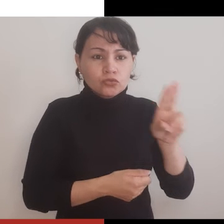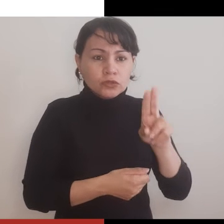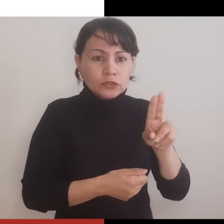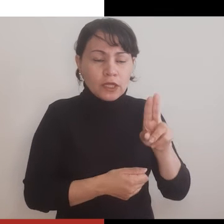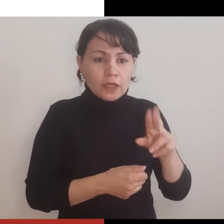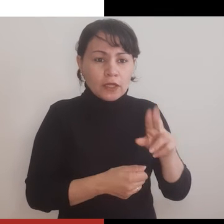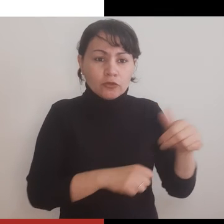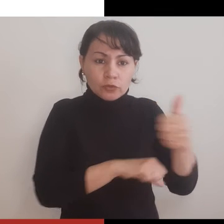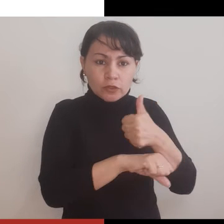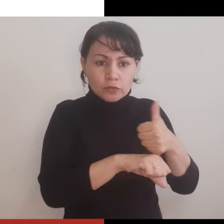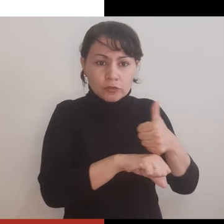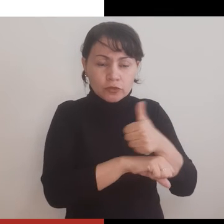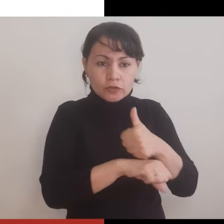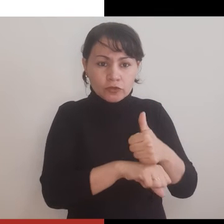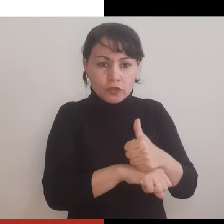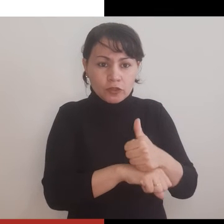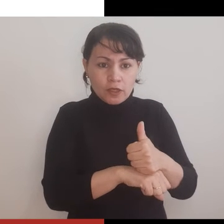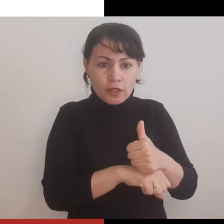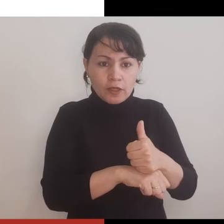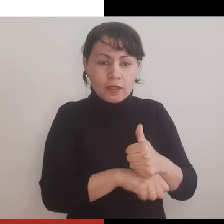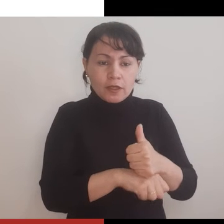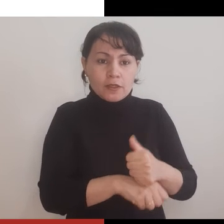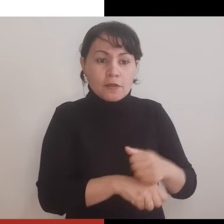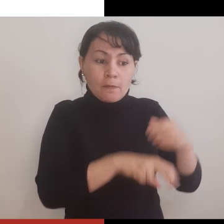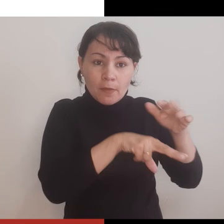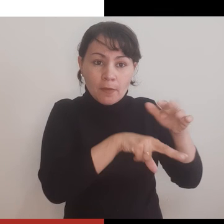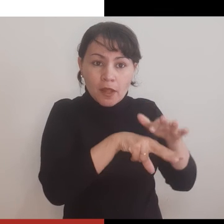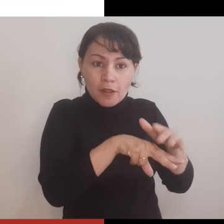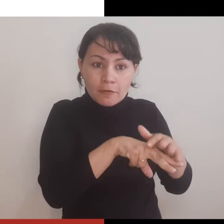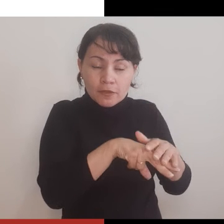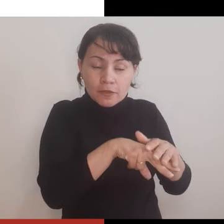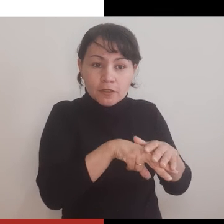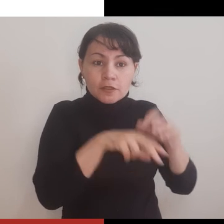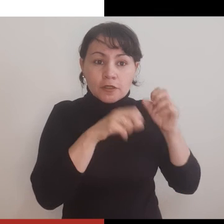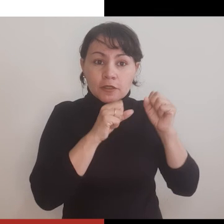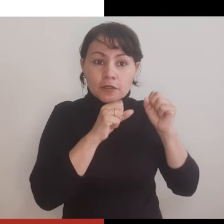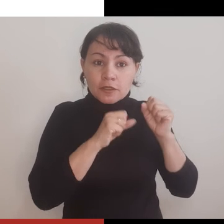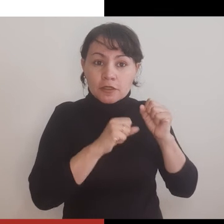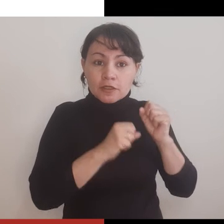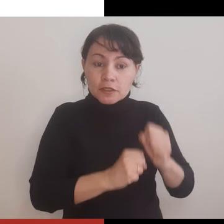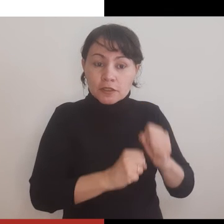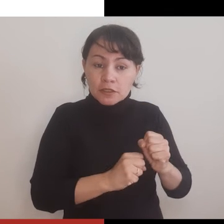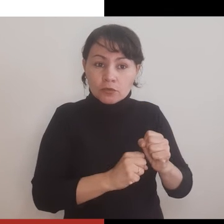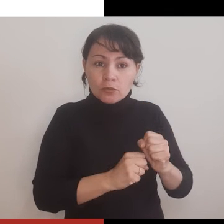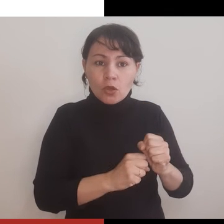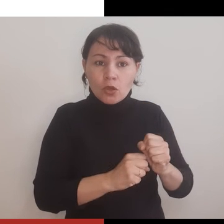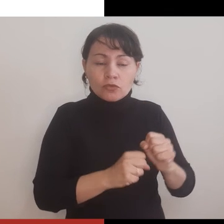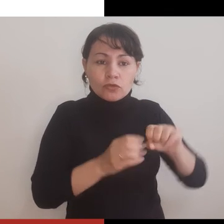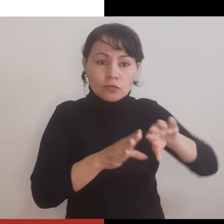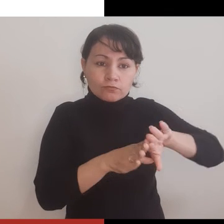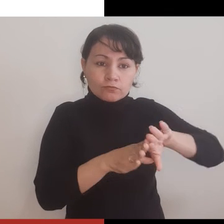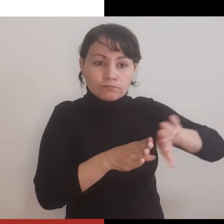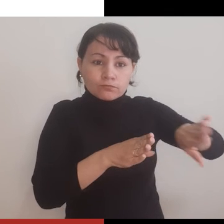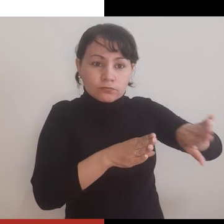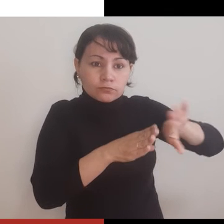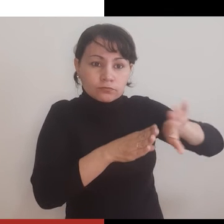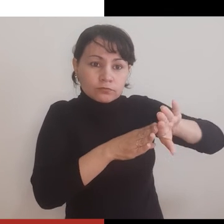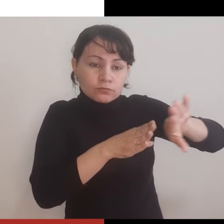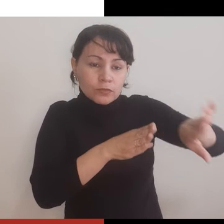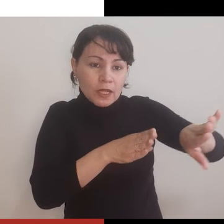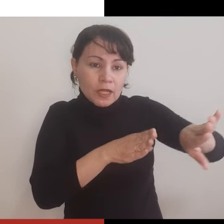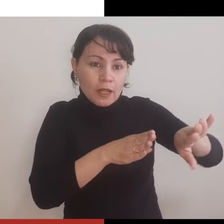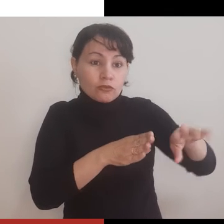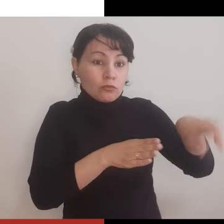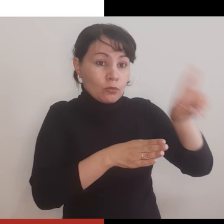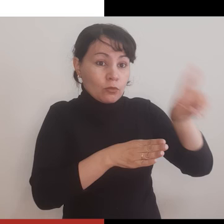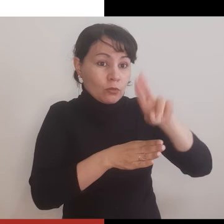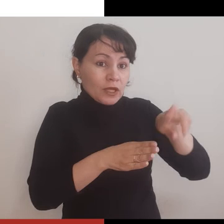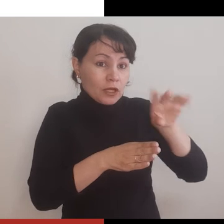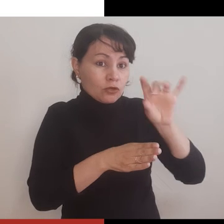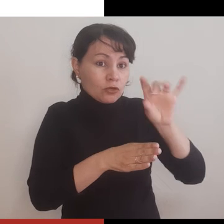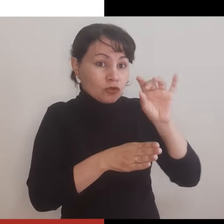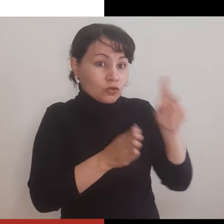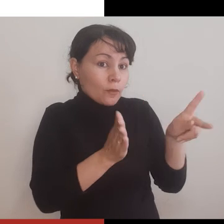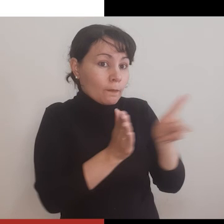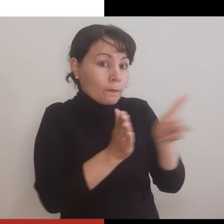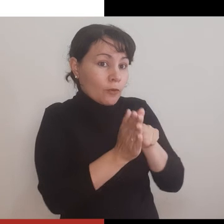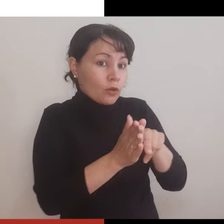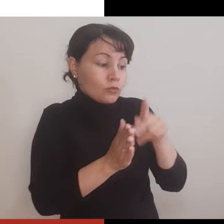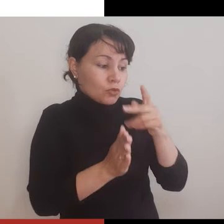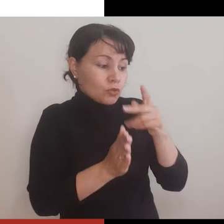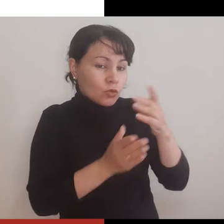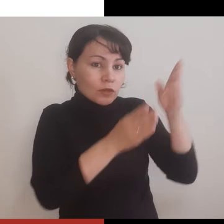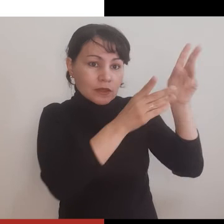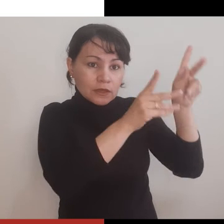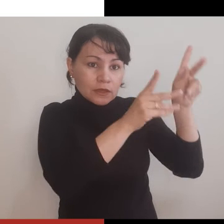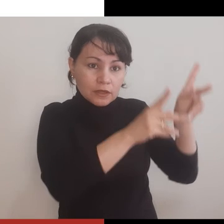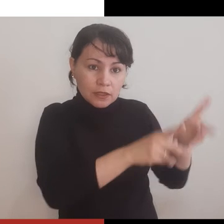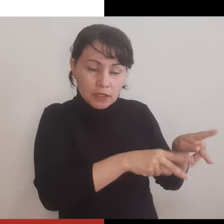esses profissionais e para esses pacientes, eles também sejam separados apenas para essas unidades,